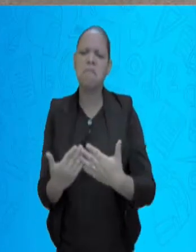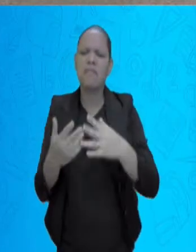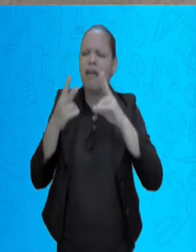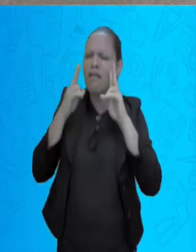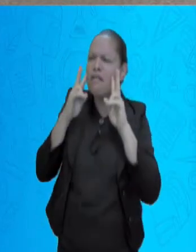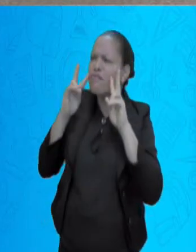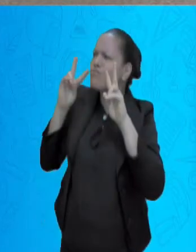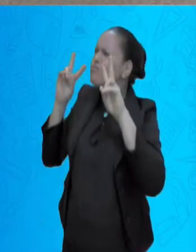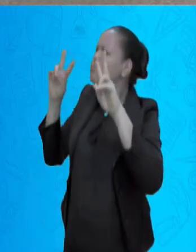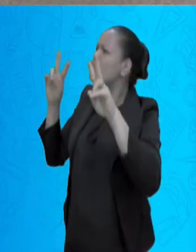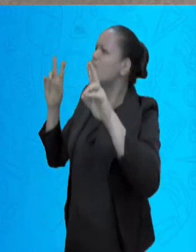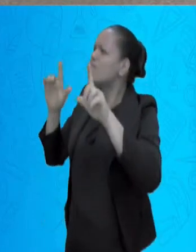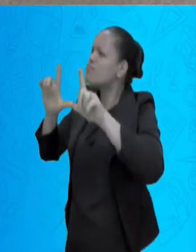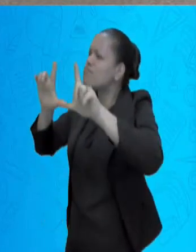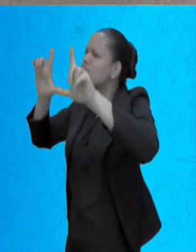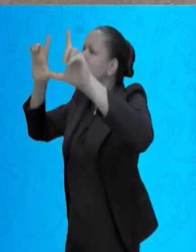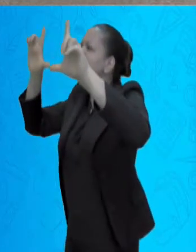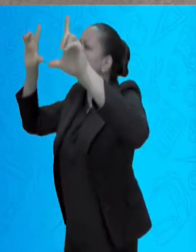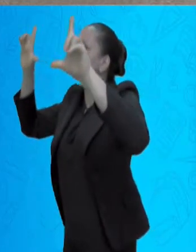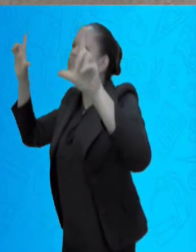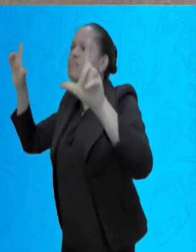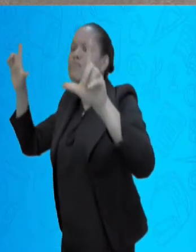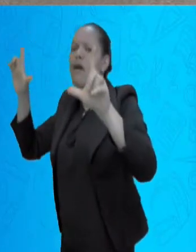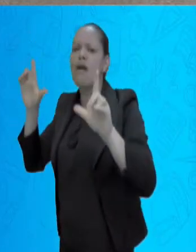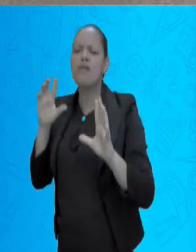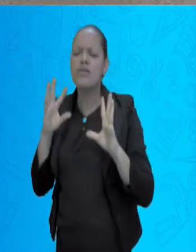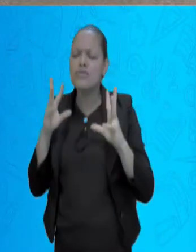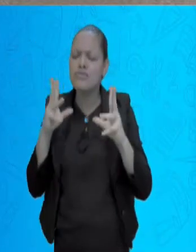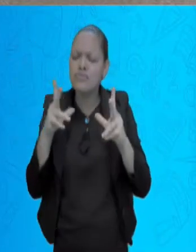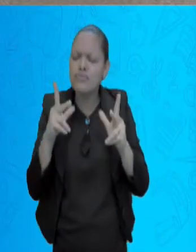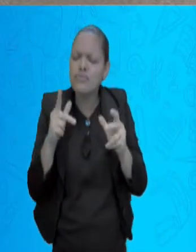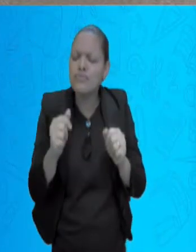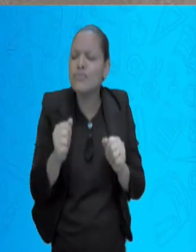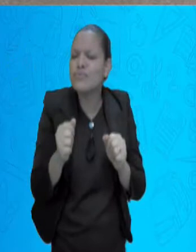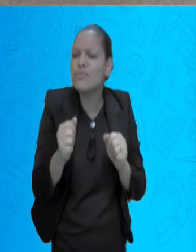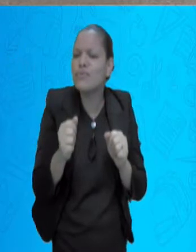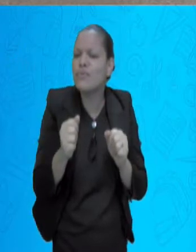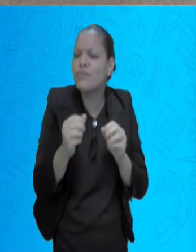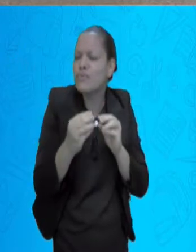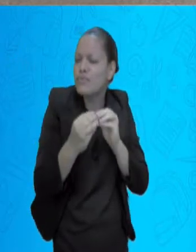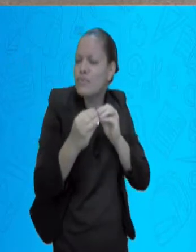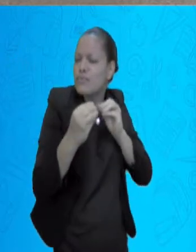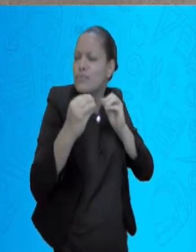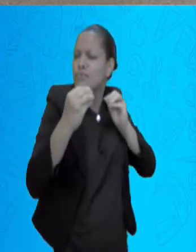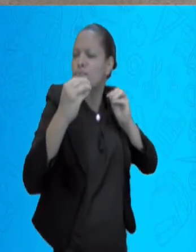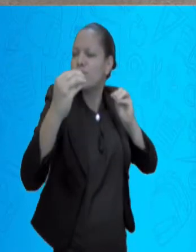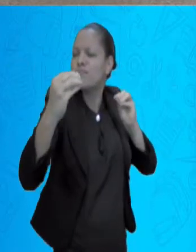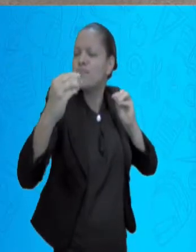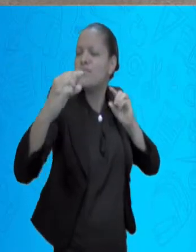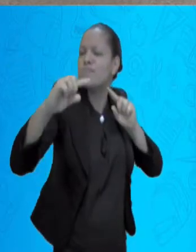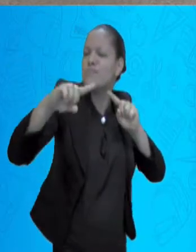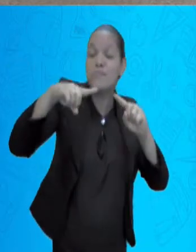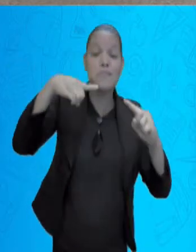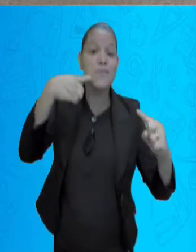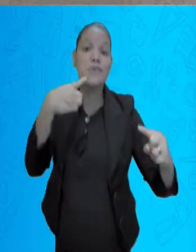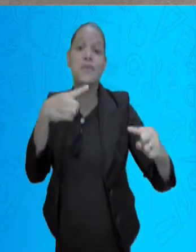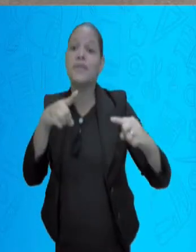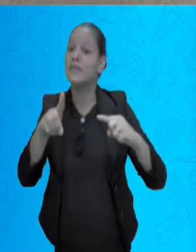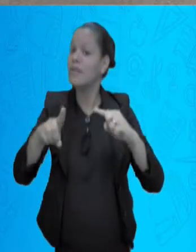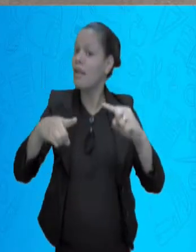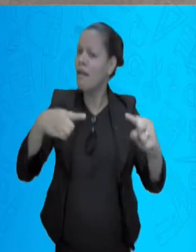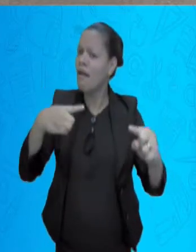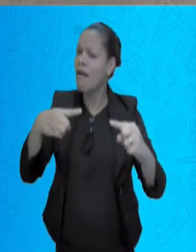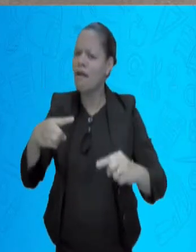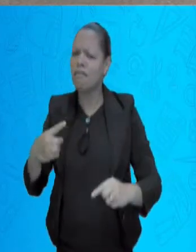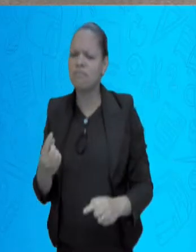musical. Criança ama desenho animado. E esses desenhos animados, eles são